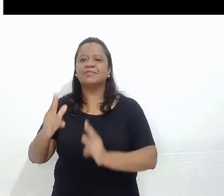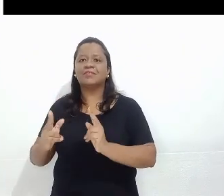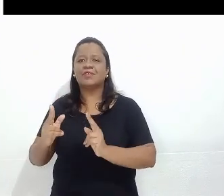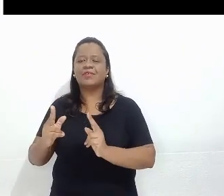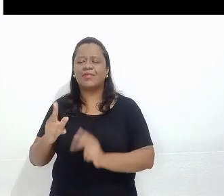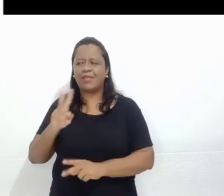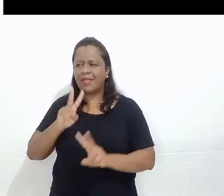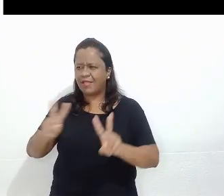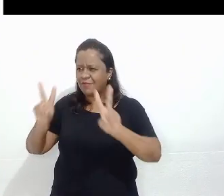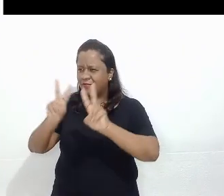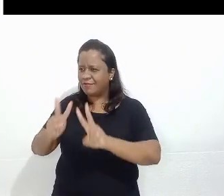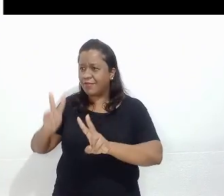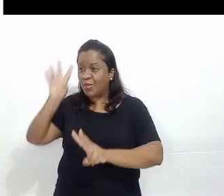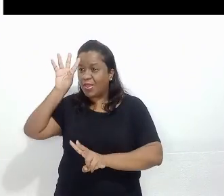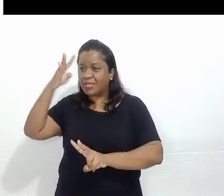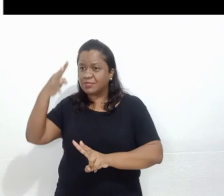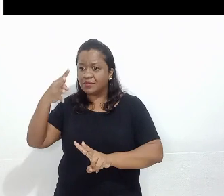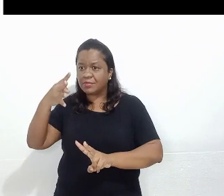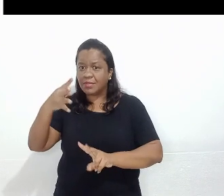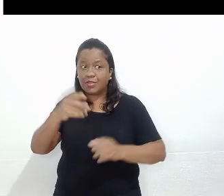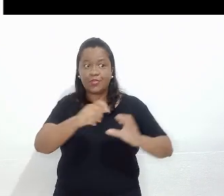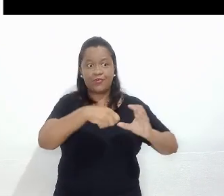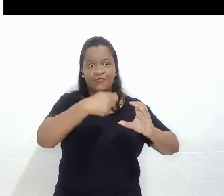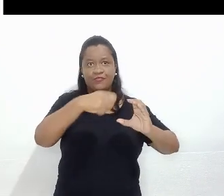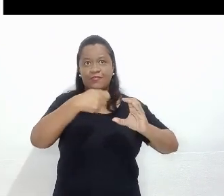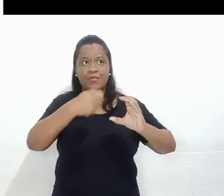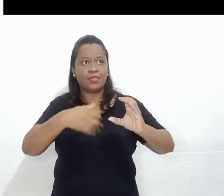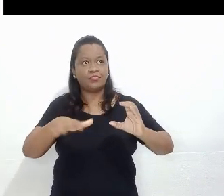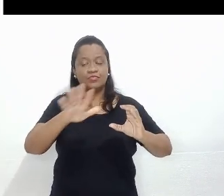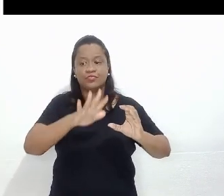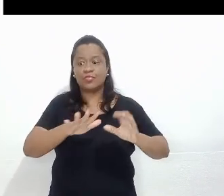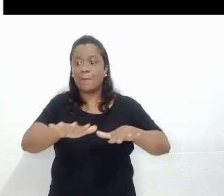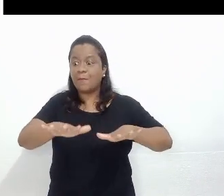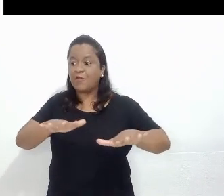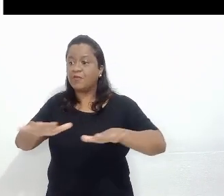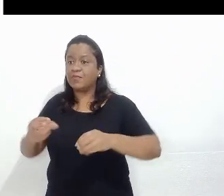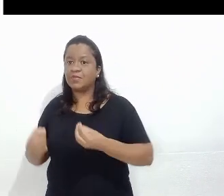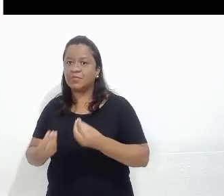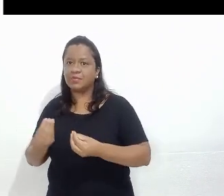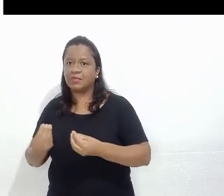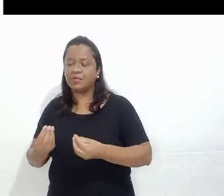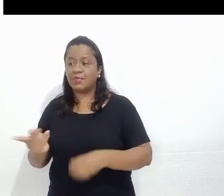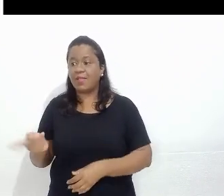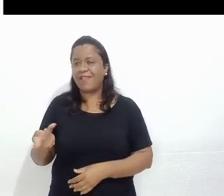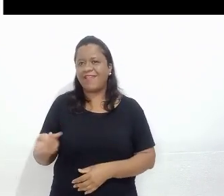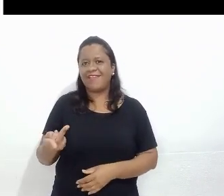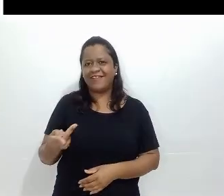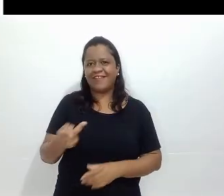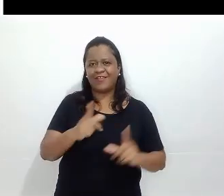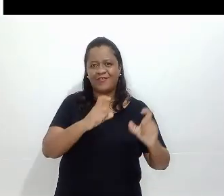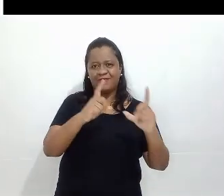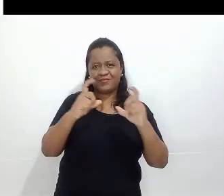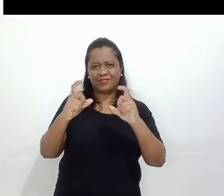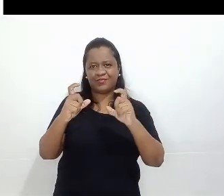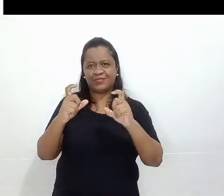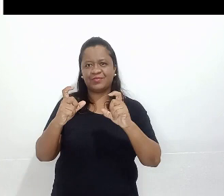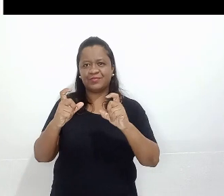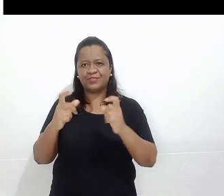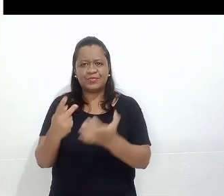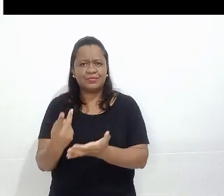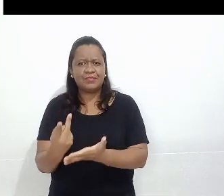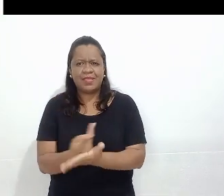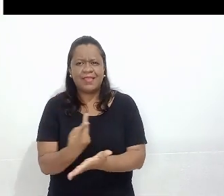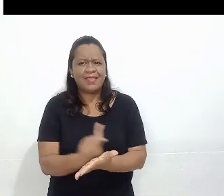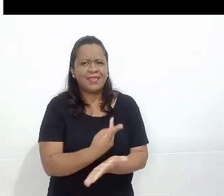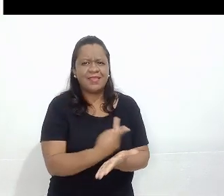mundo filma. Então, você vai ver como acontecem os movimentos, os erros que os fotógrafos fazem, os erros de tudo,